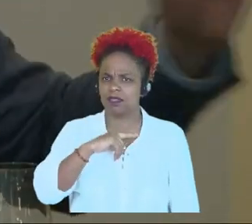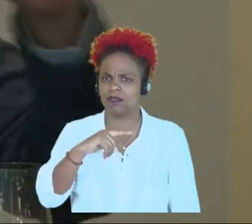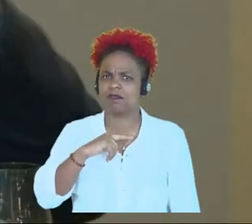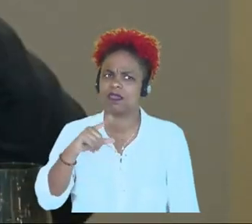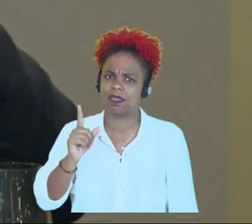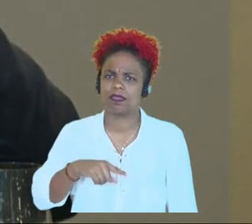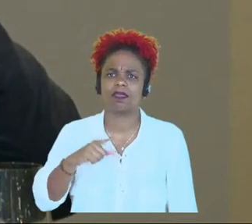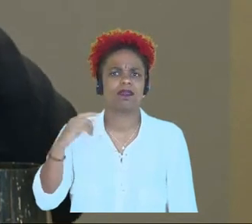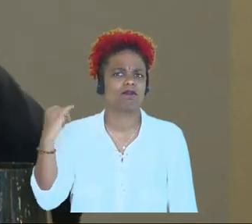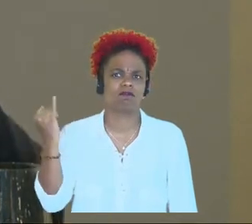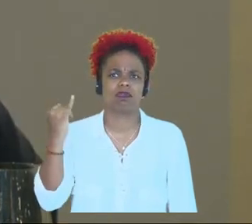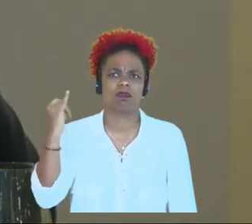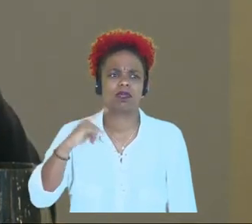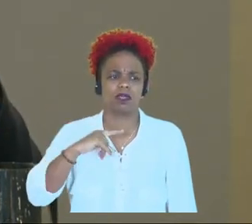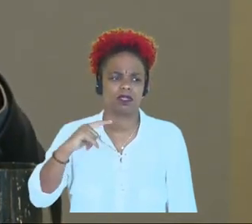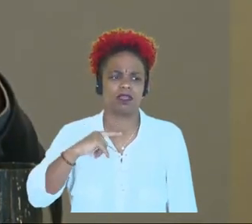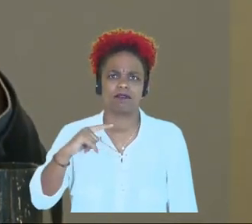grande.